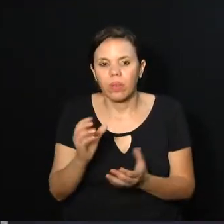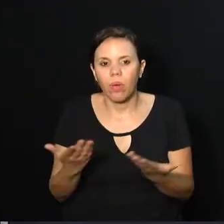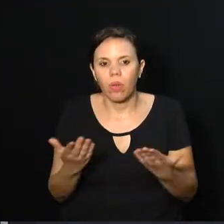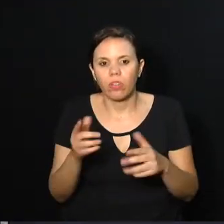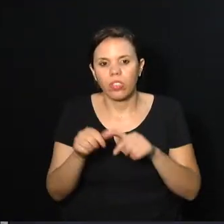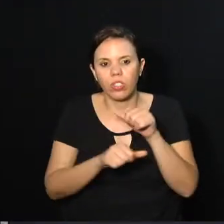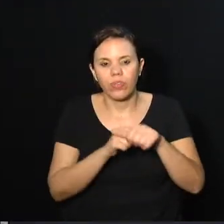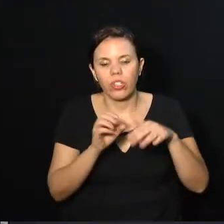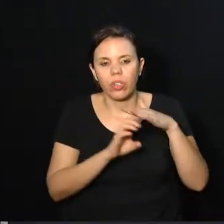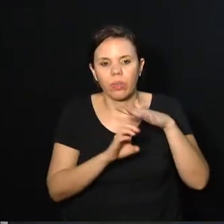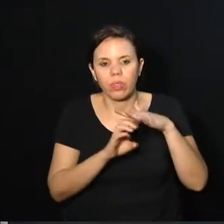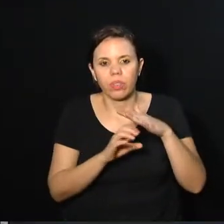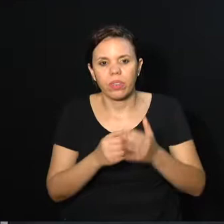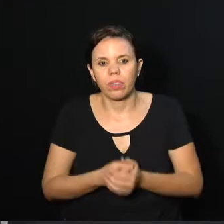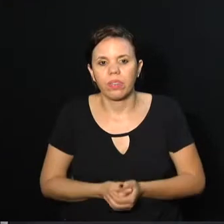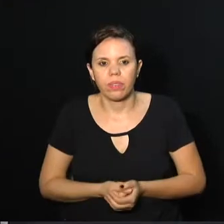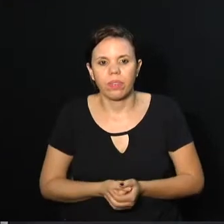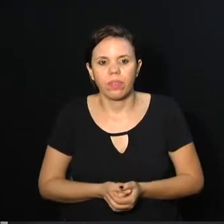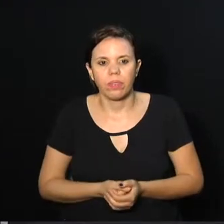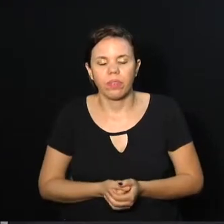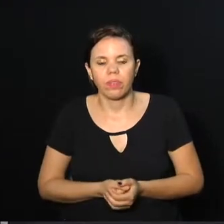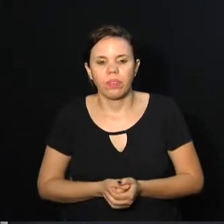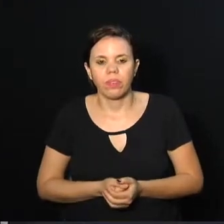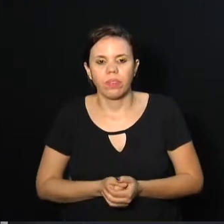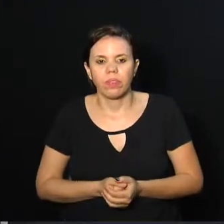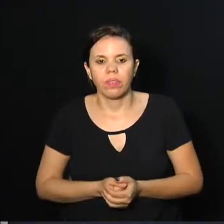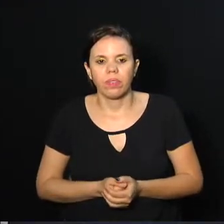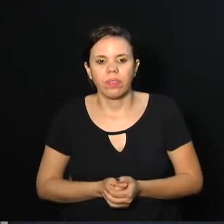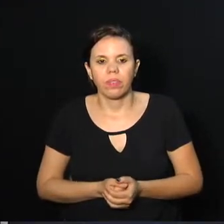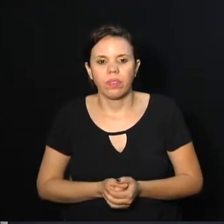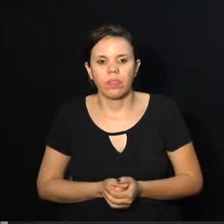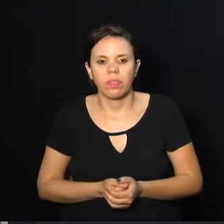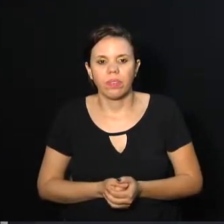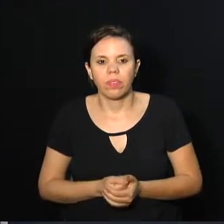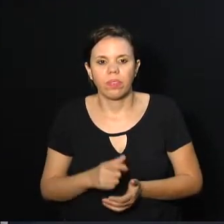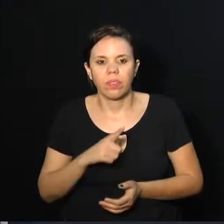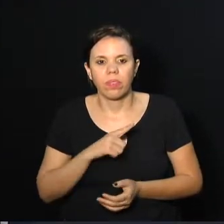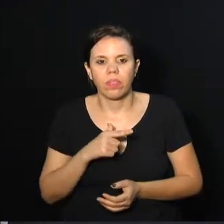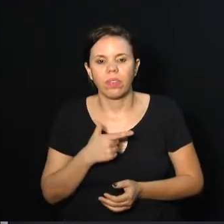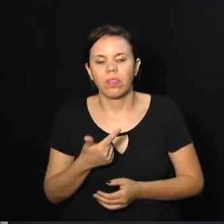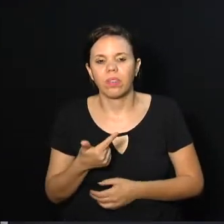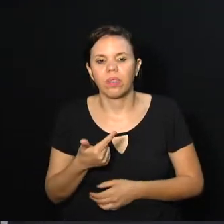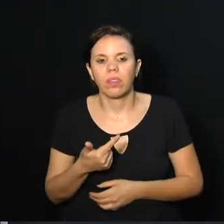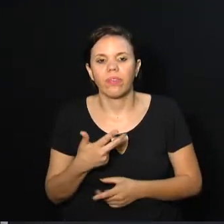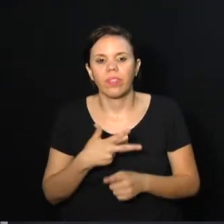ele é um microempresário e ele deu 10 voltas em nós.